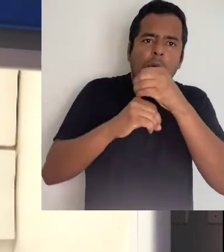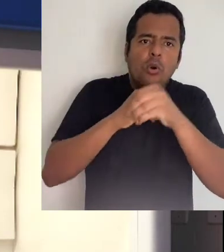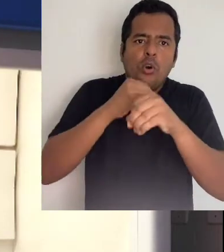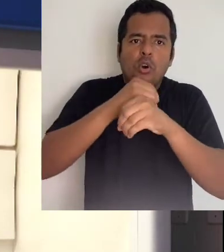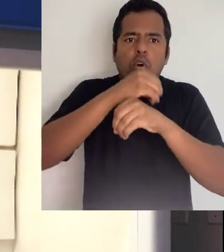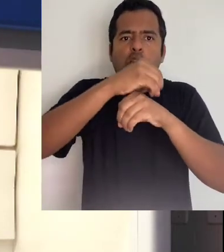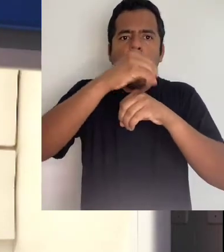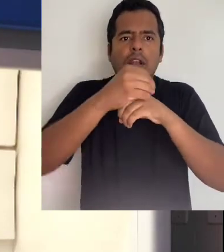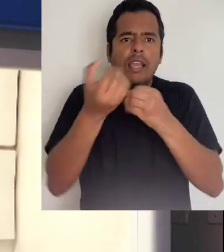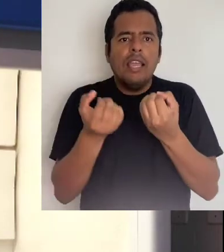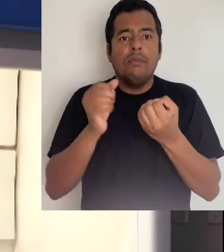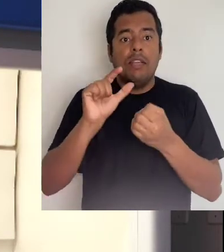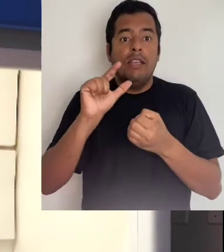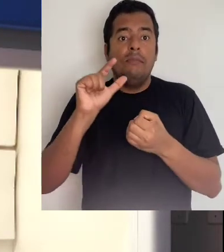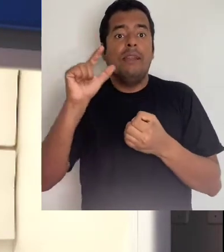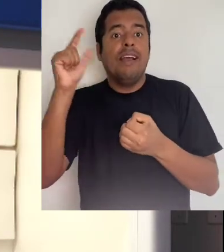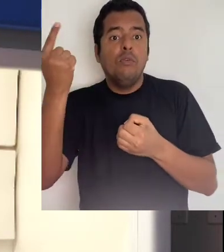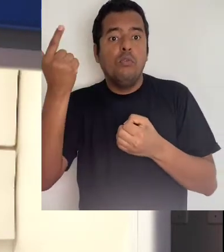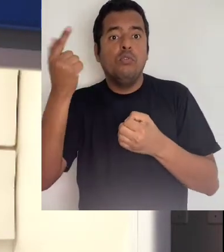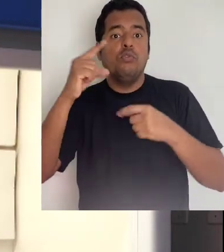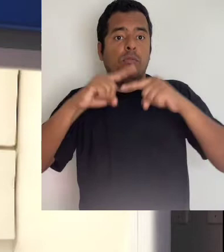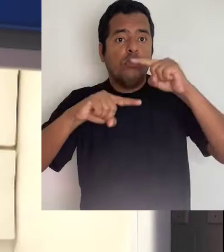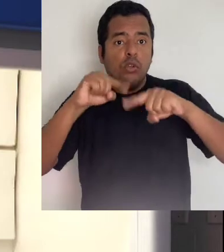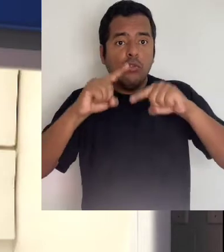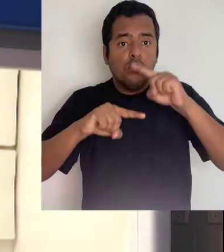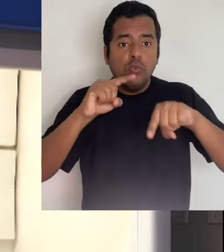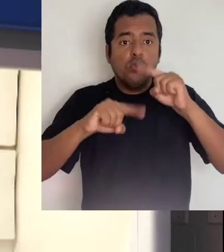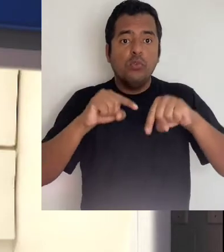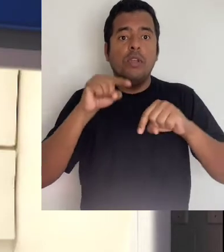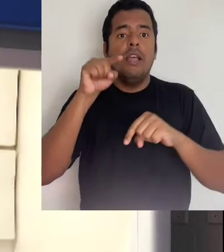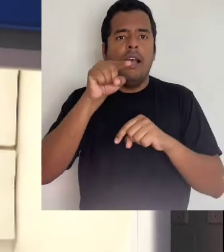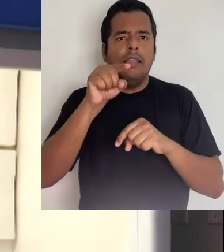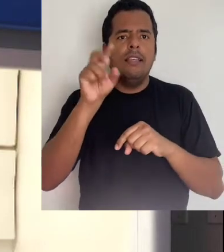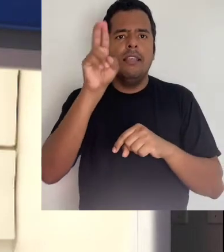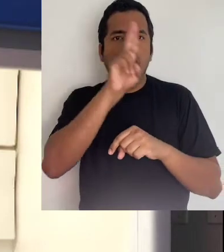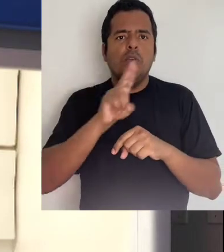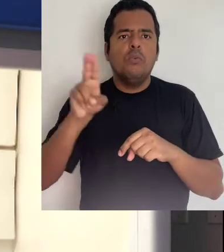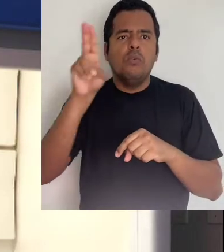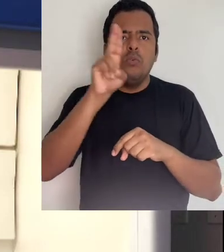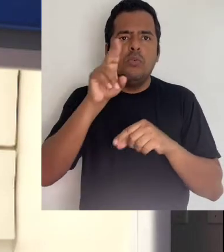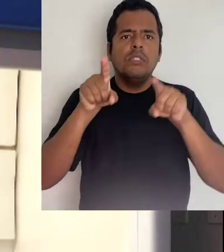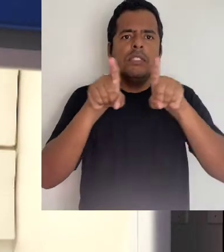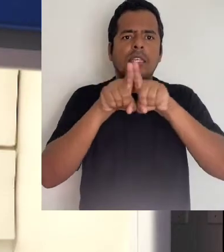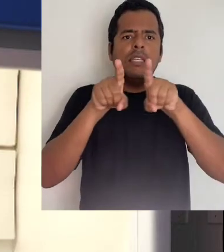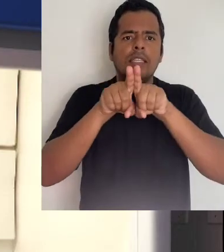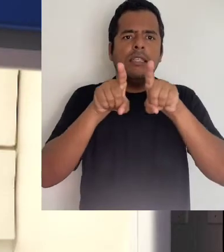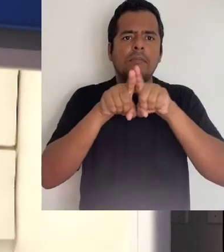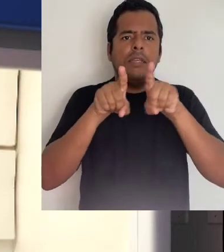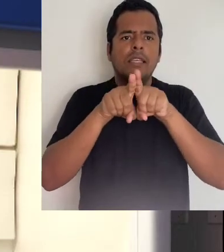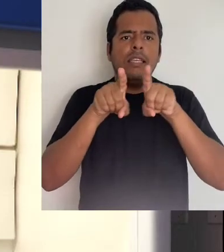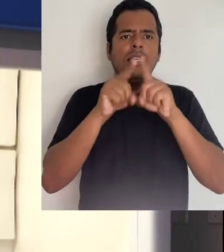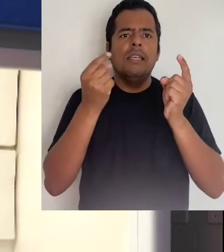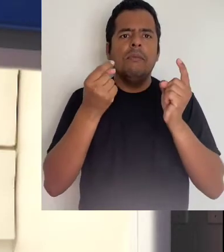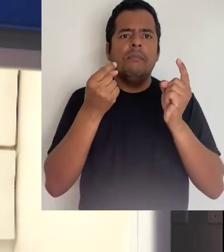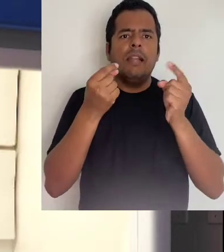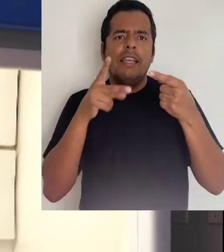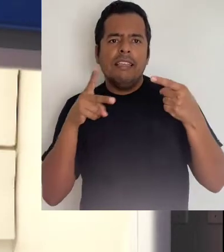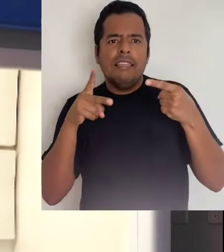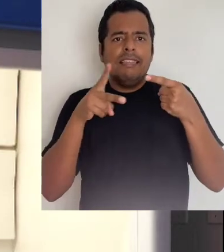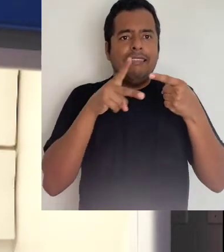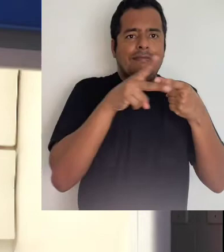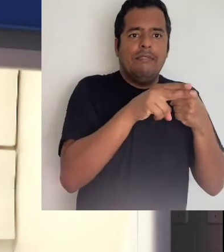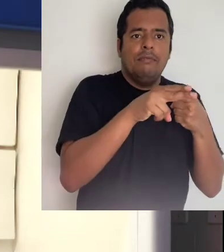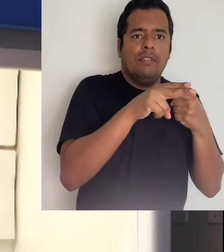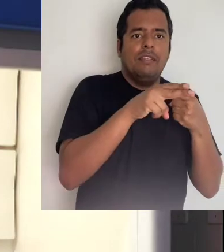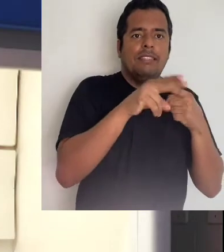alguma molécula de ácido sulfúrico para o produto destilado, a gente vem com essa função para neutralizar